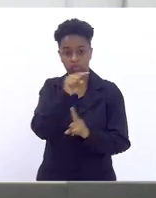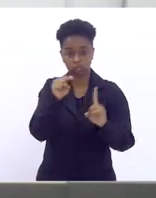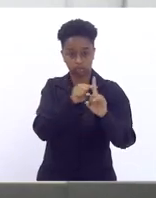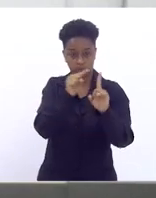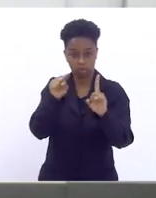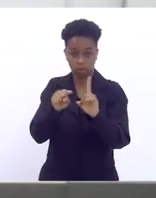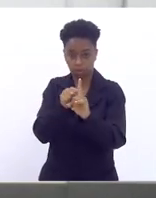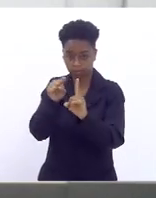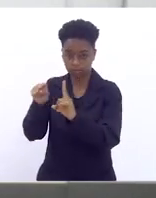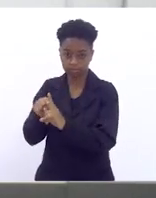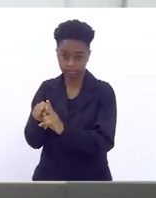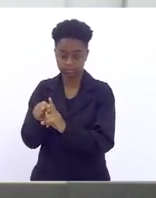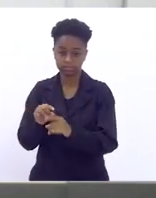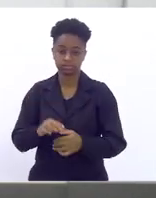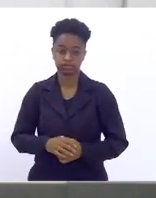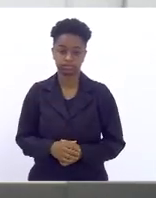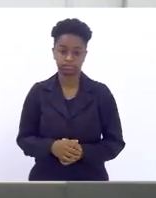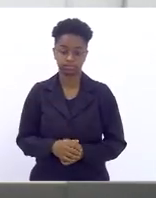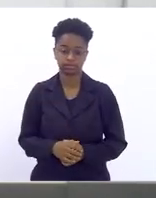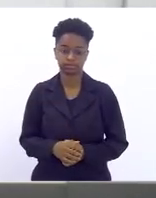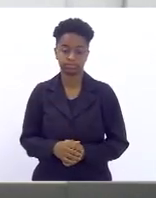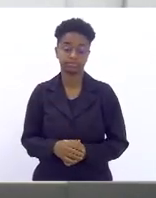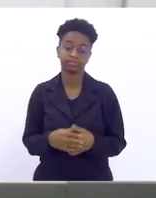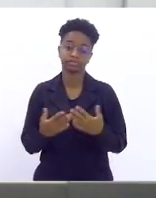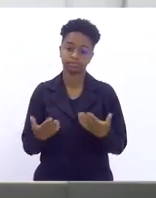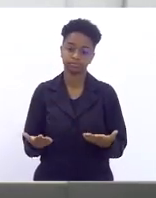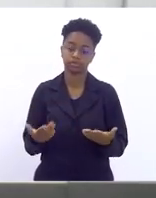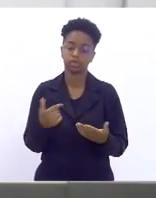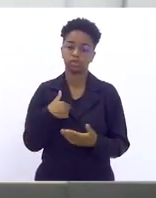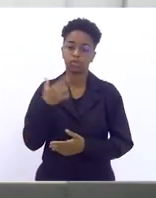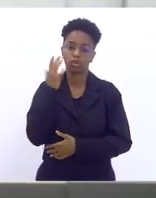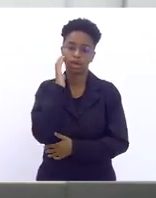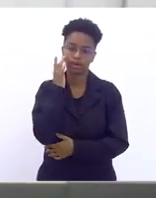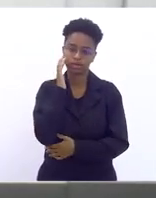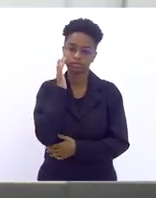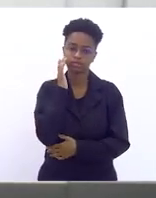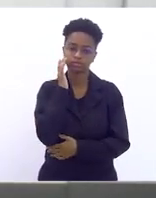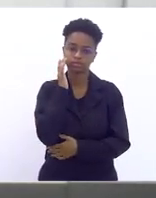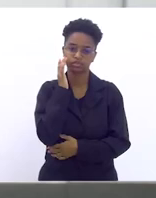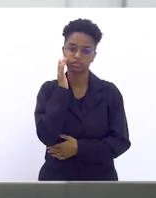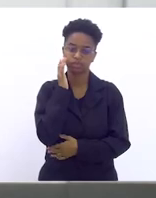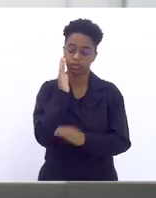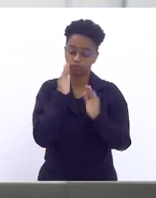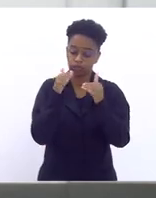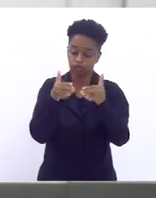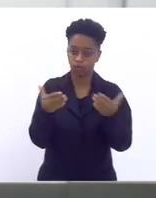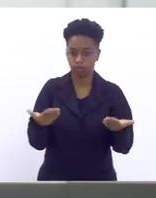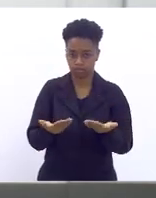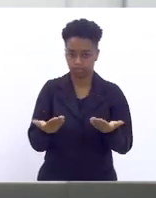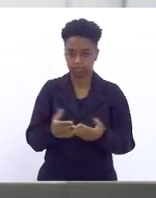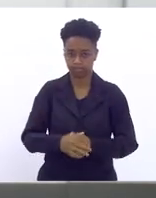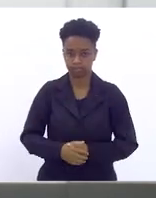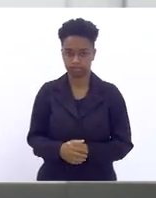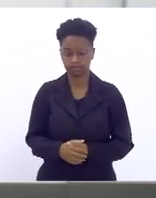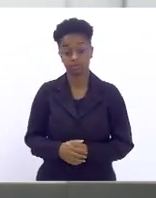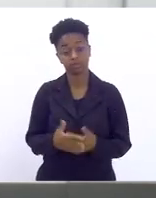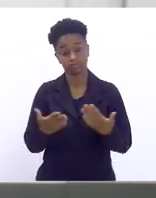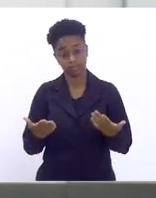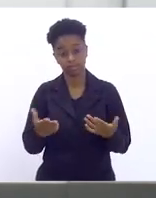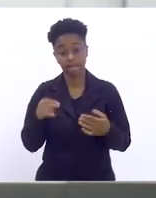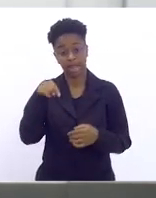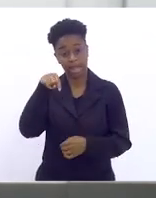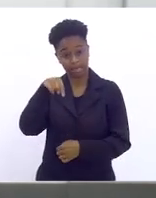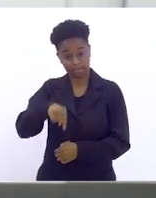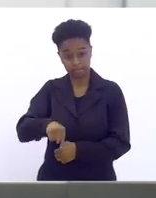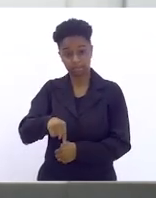complexos econômicos Então acho que é essa esse foco aqui eu acho que nesse sentido cabe essa